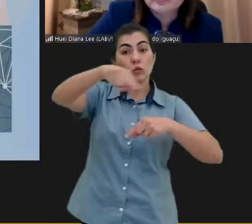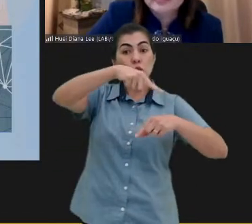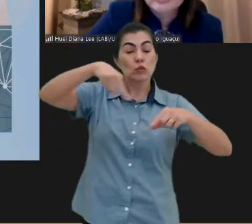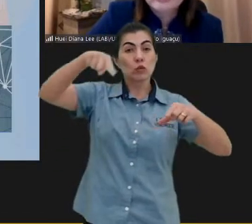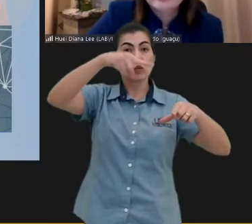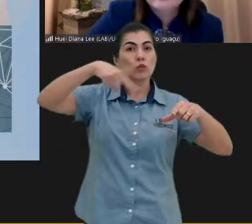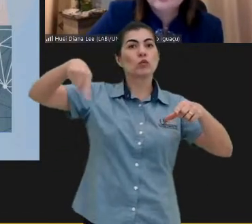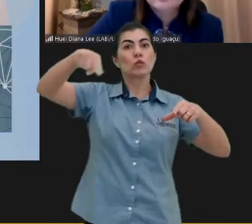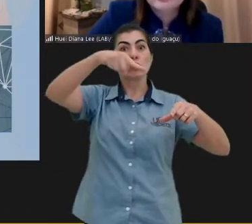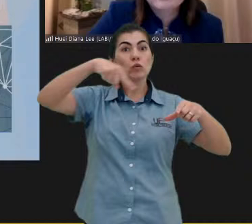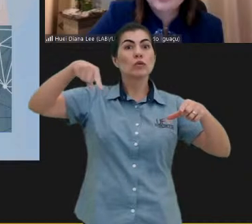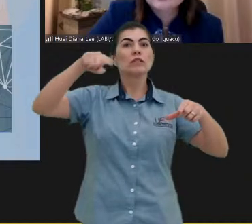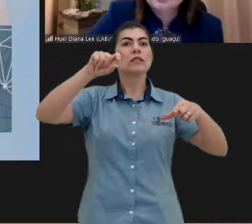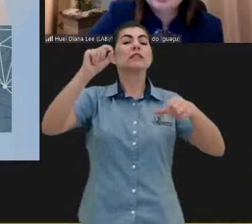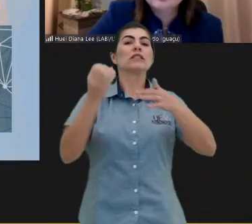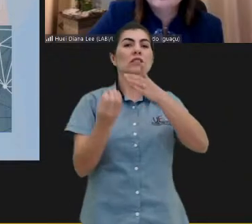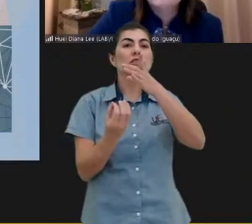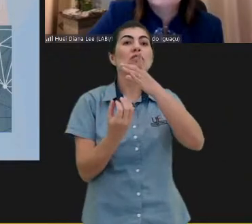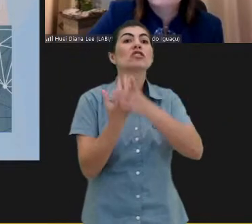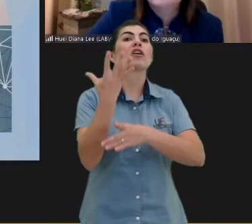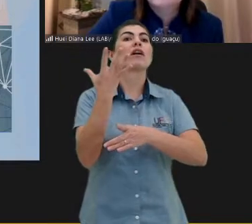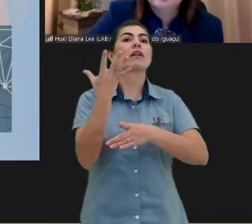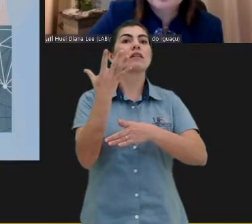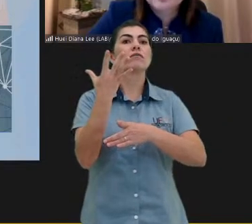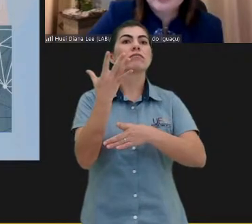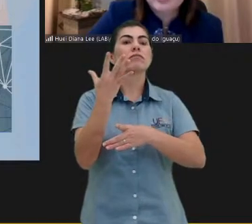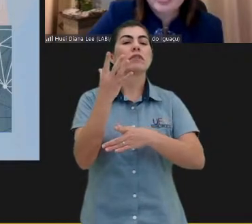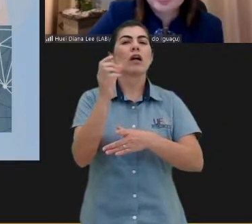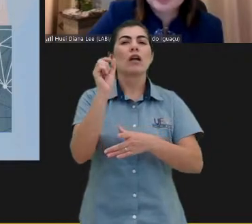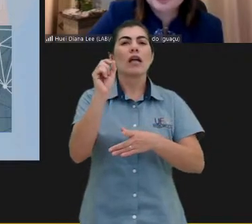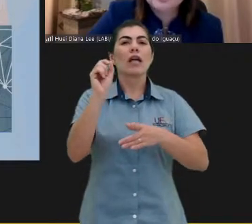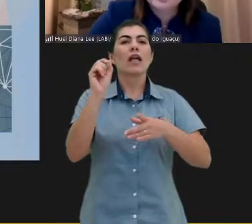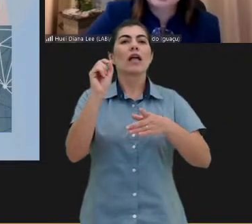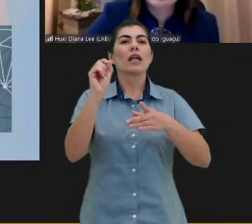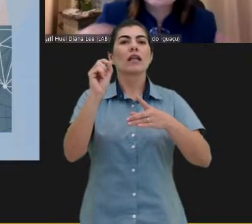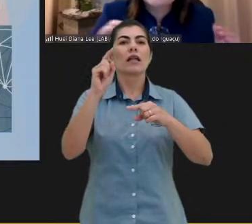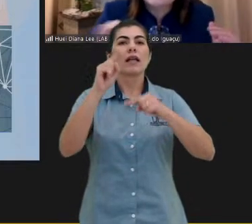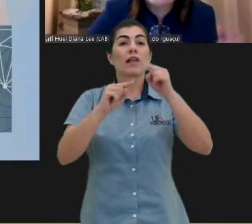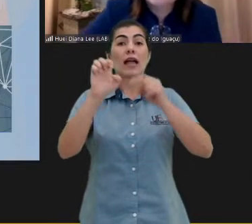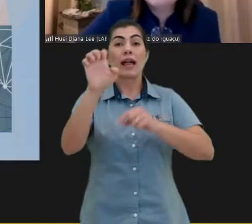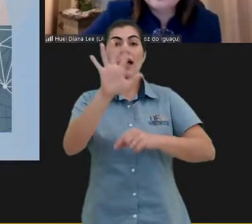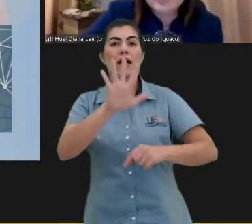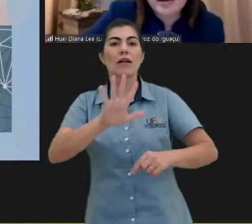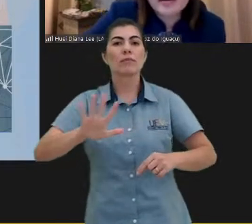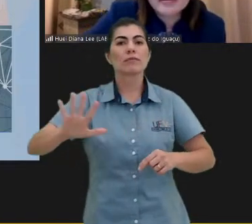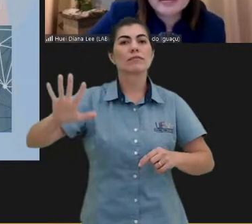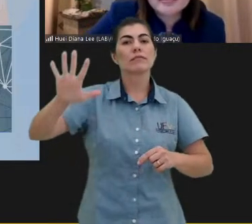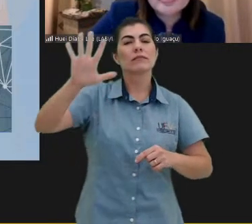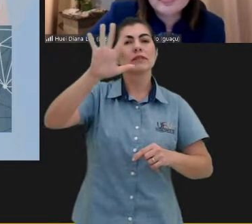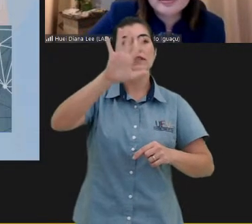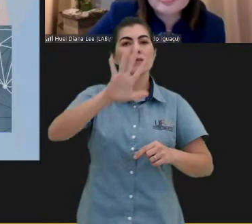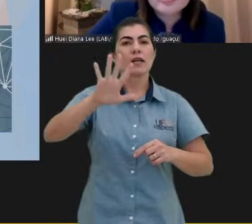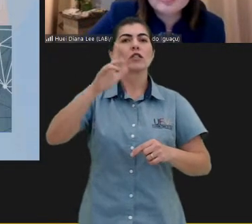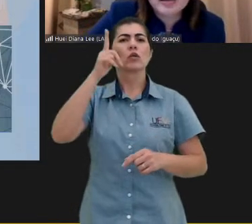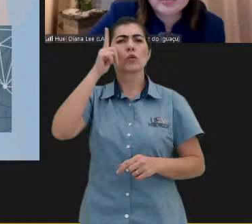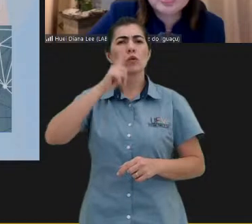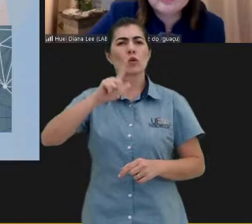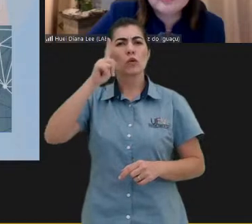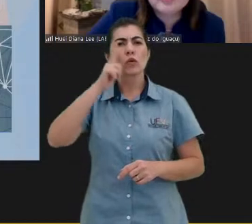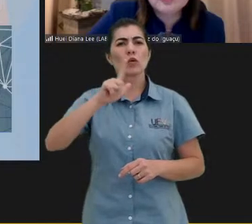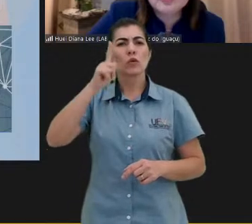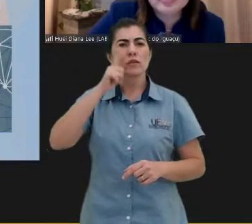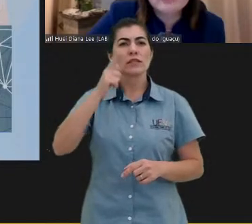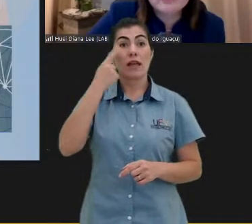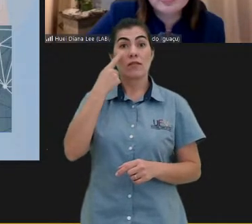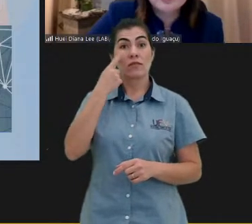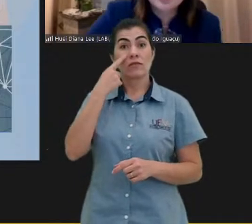síncrotron. Então, através de campos magnéticos, a gente consegue desviar, são essas partes que